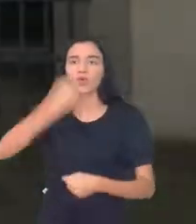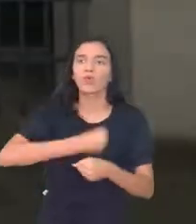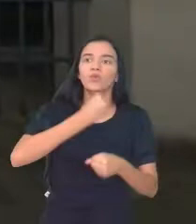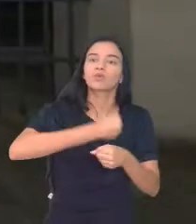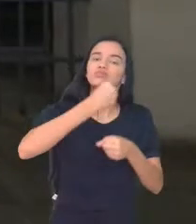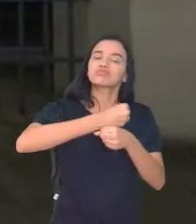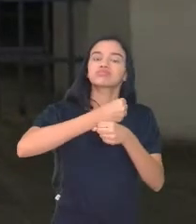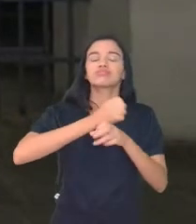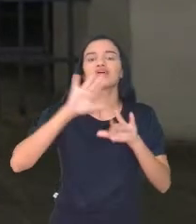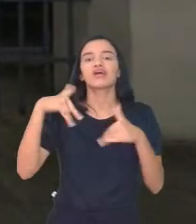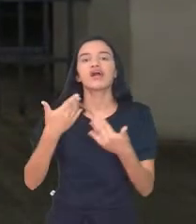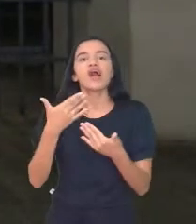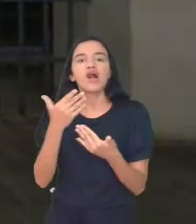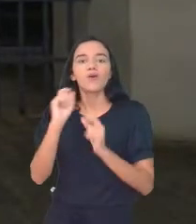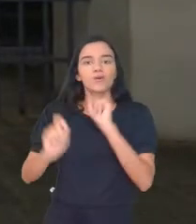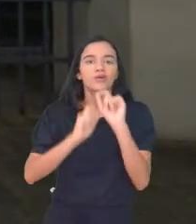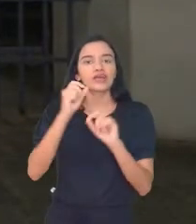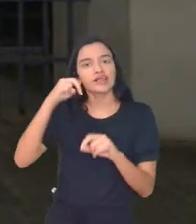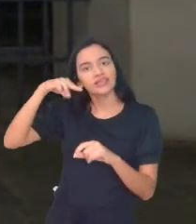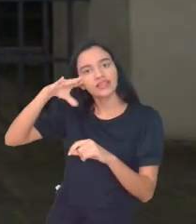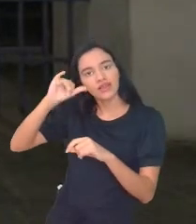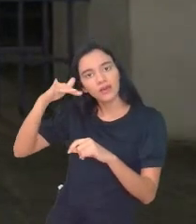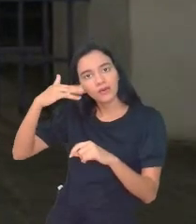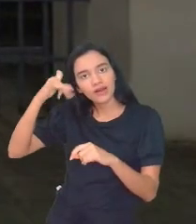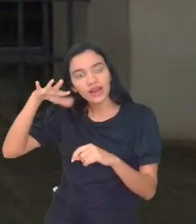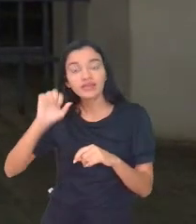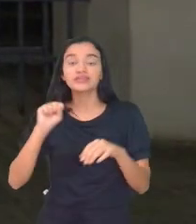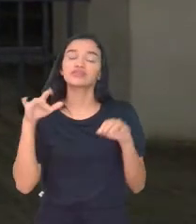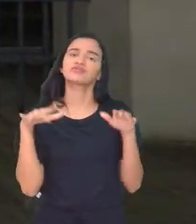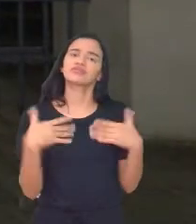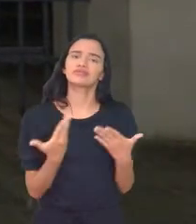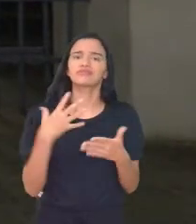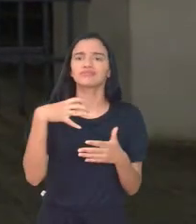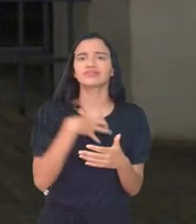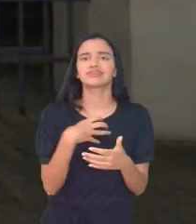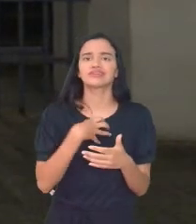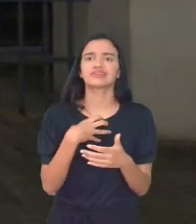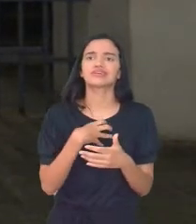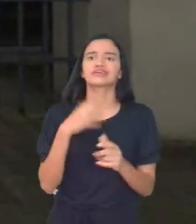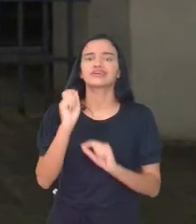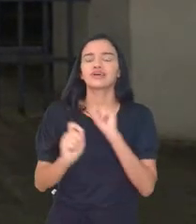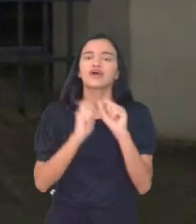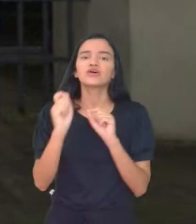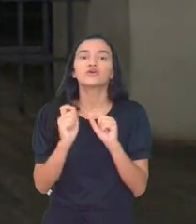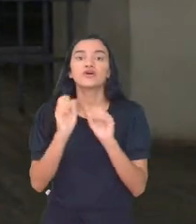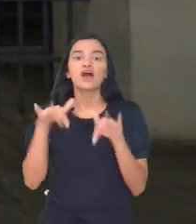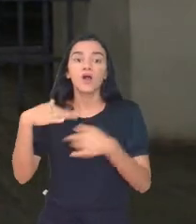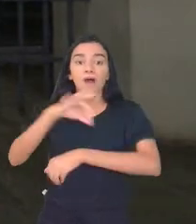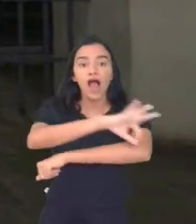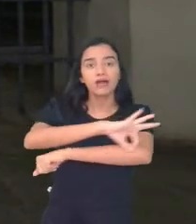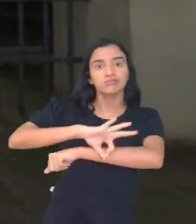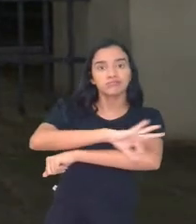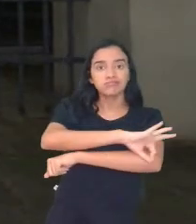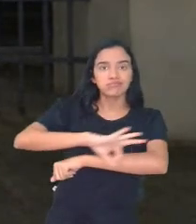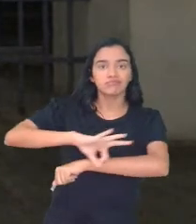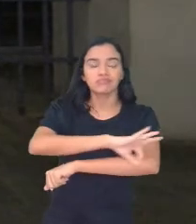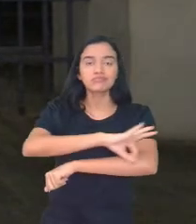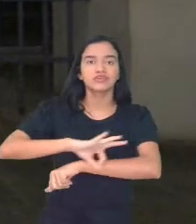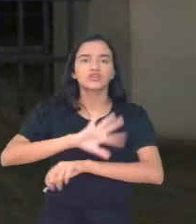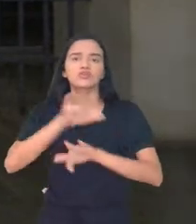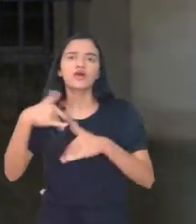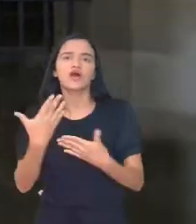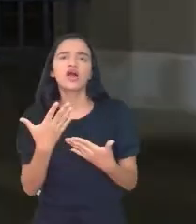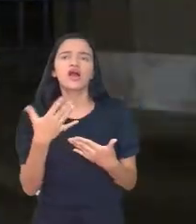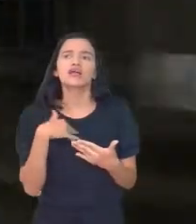estilo neoclássico e, nesse sentido, ela segue uma arquitetura no estilo